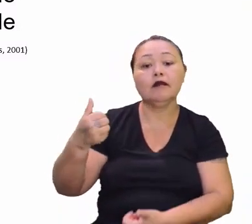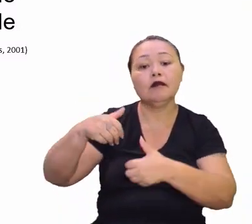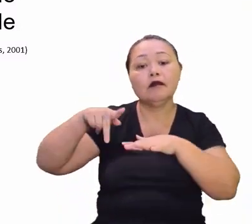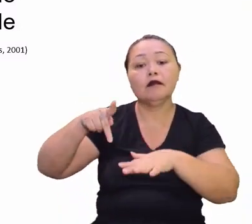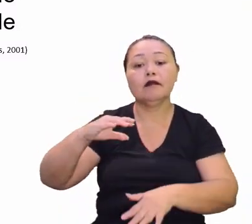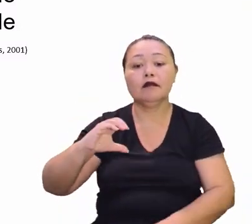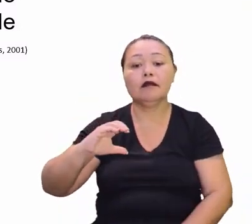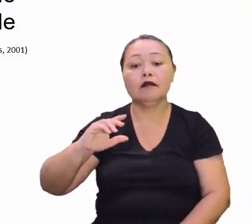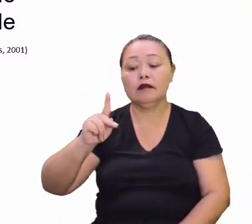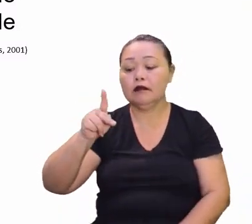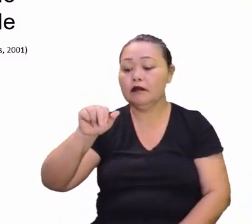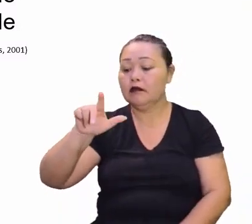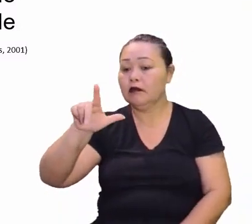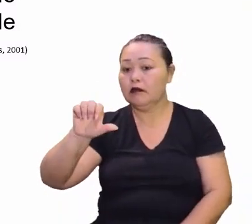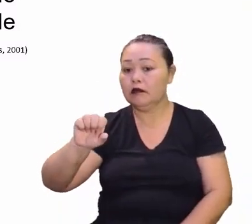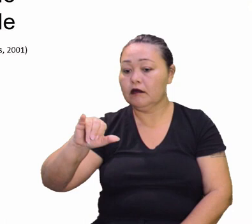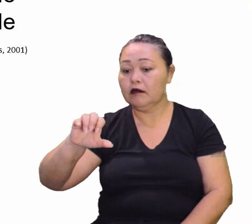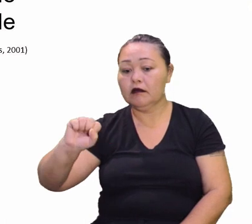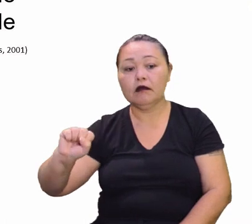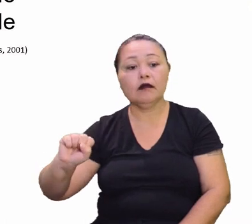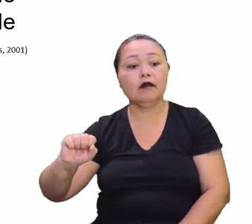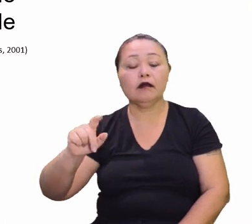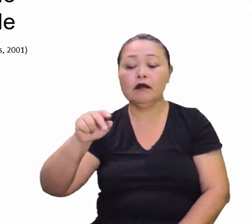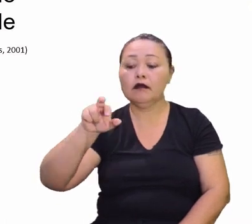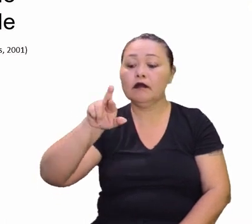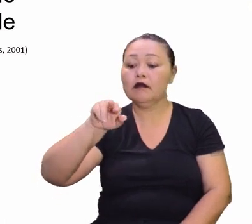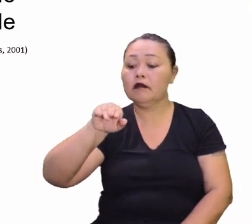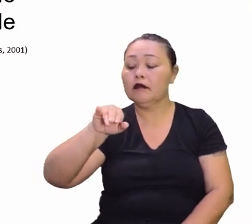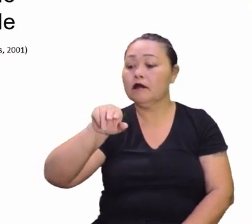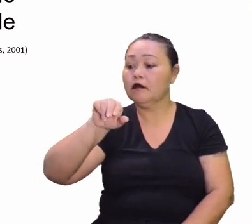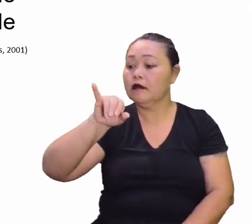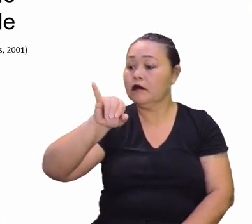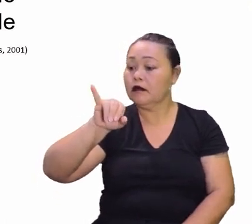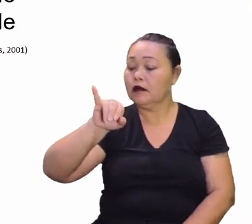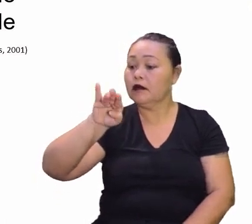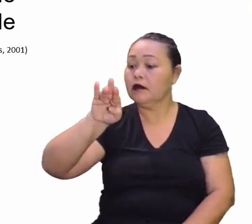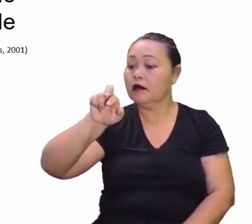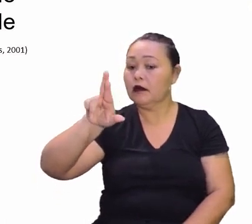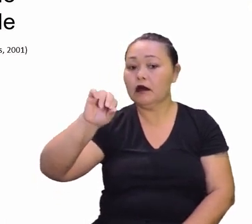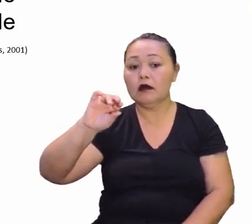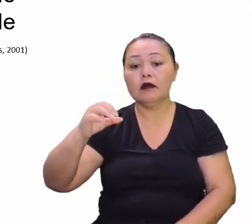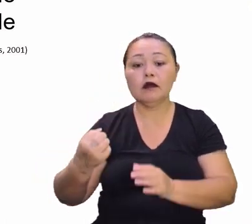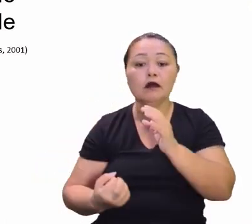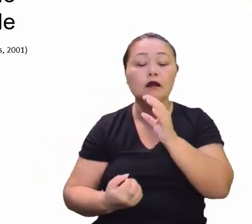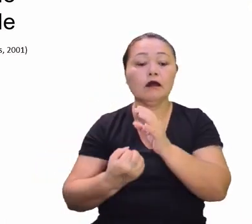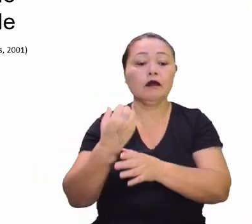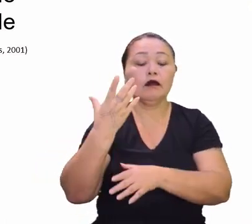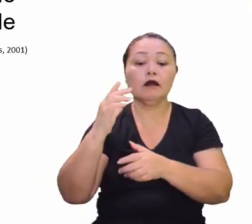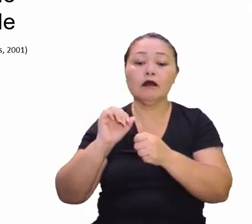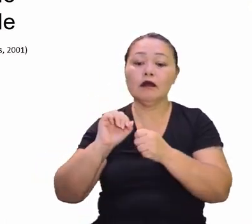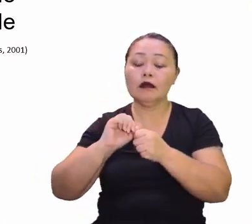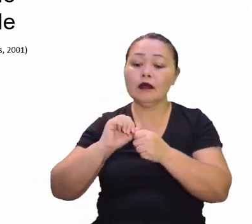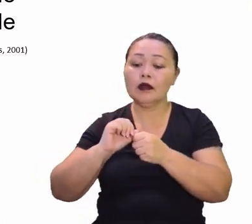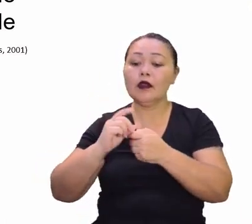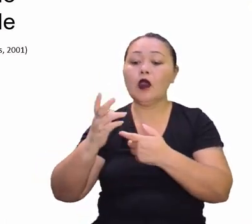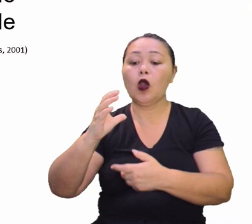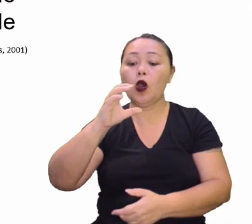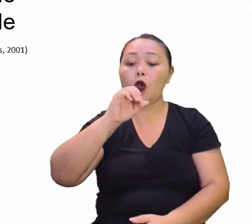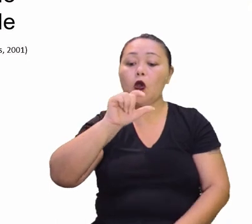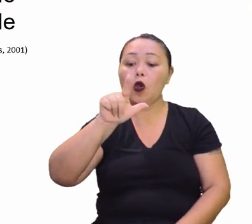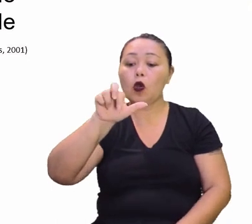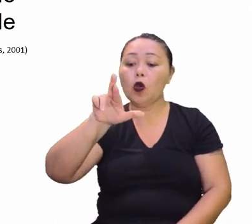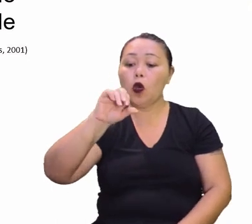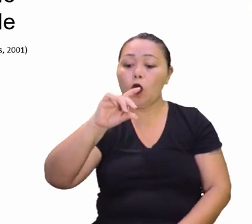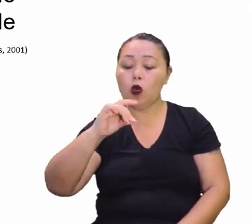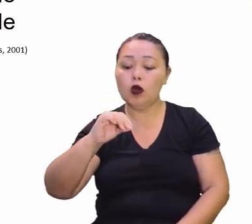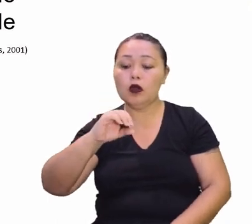foi implantado o Pique Paulo Assis Ribeiro, que deu origem aí à cidade de Colorado do Oeste e às